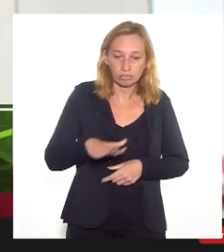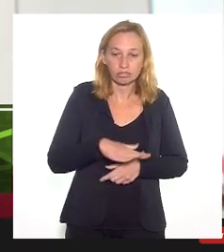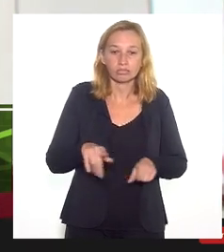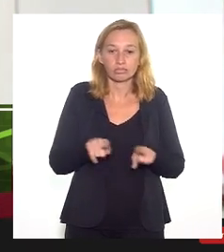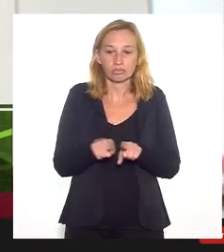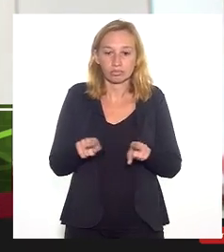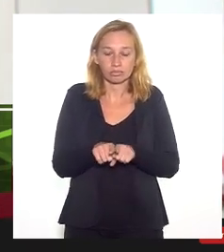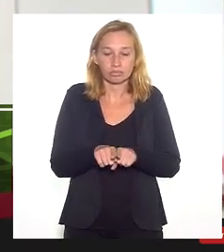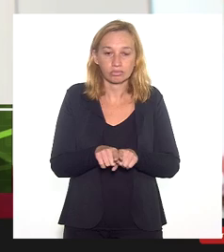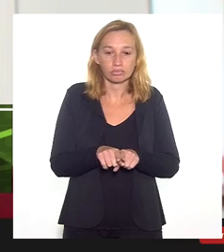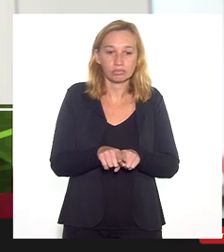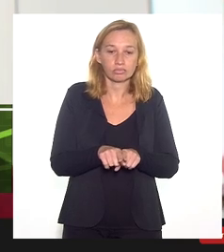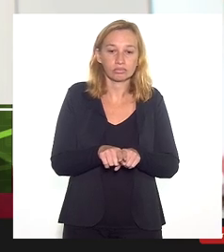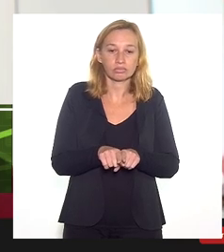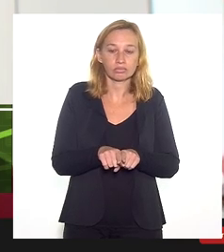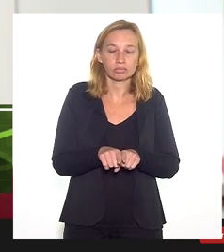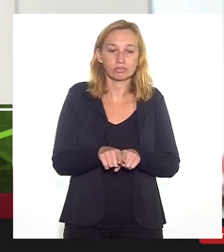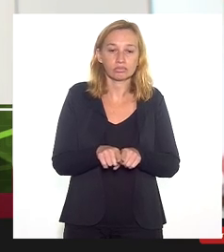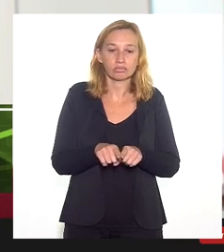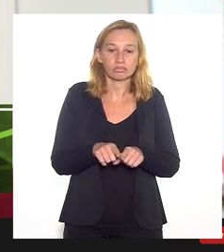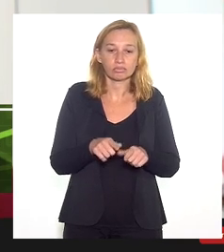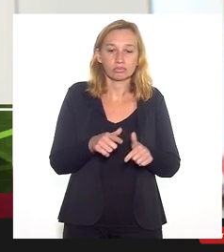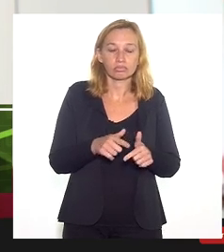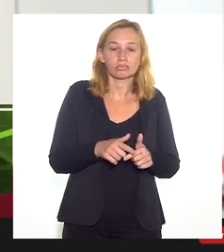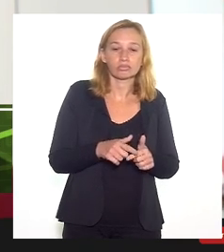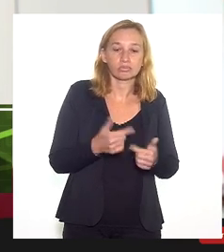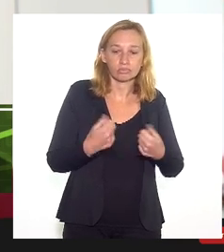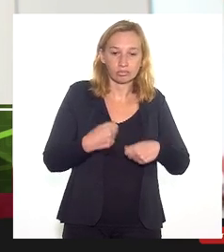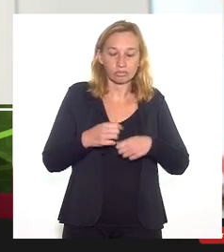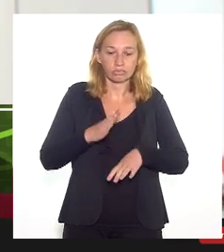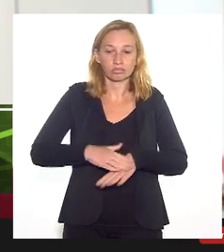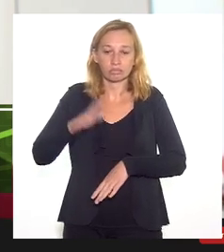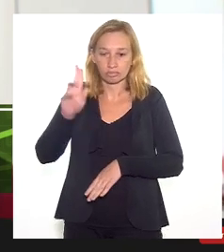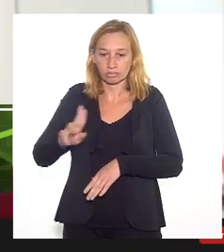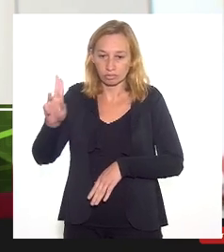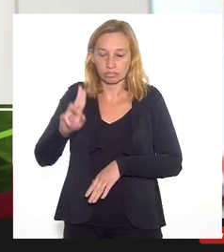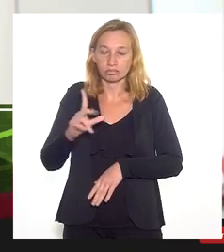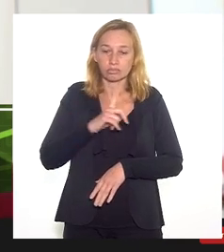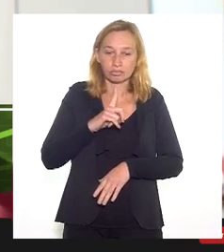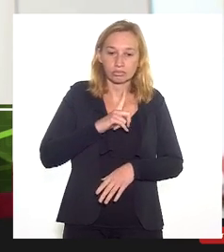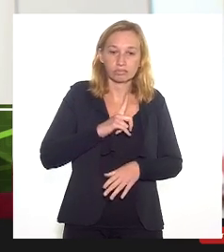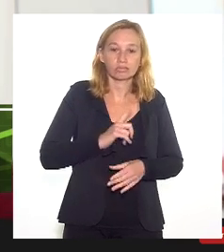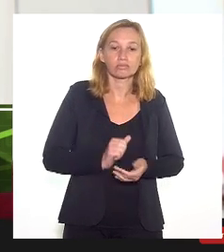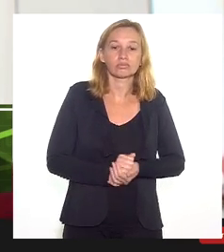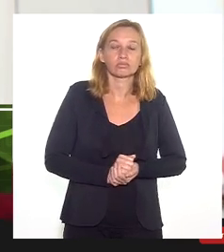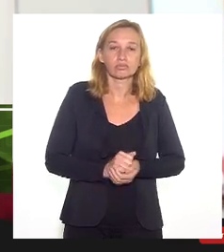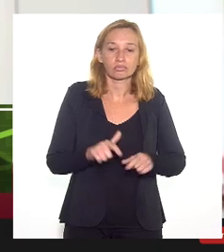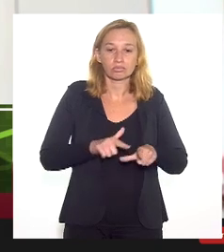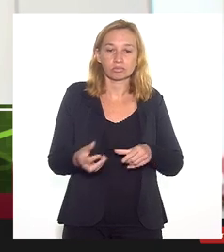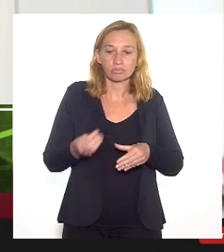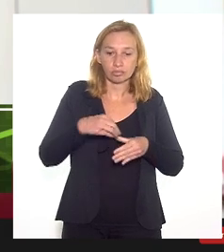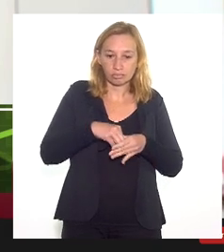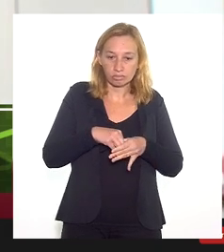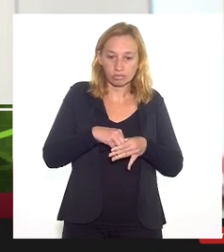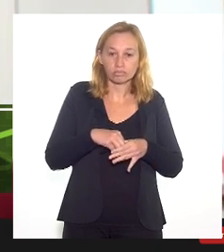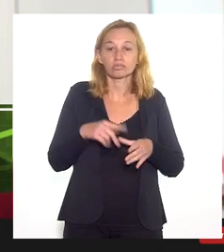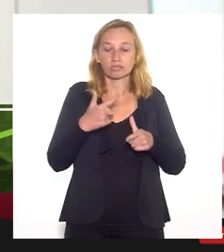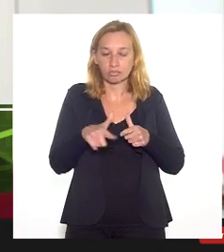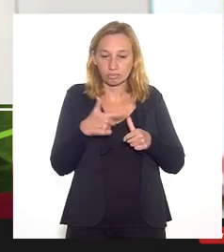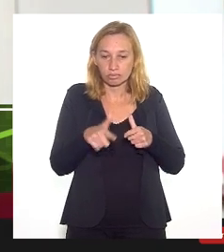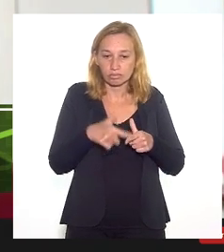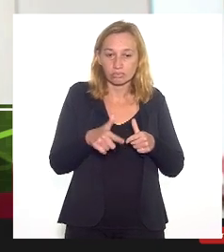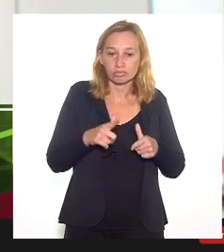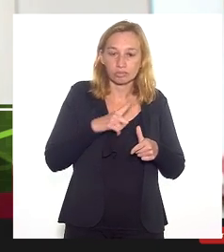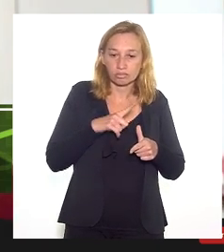demandas mais específicas que as universidades têm pela sua dinâmica própria interna como a questão dos problemas que ainda